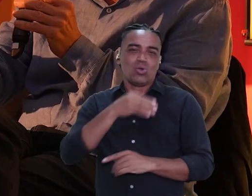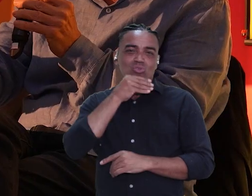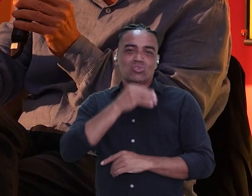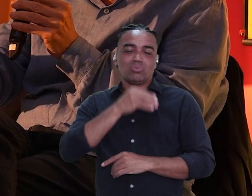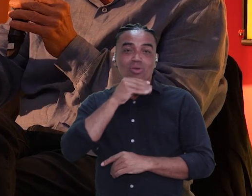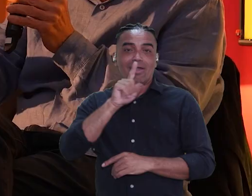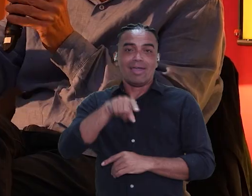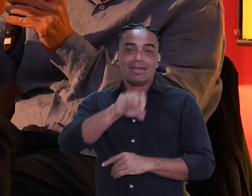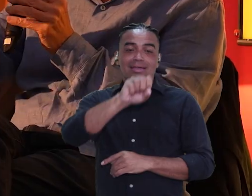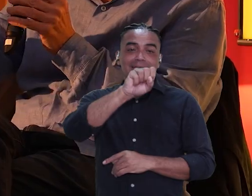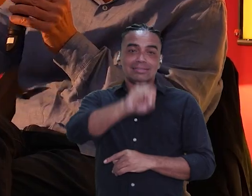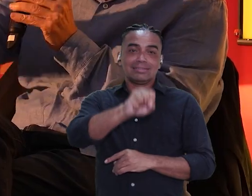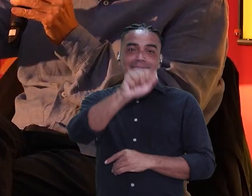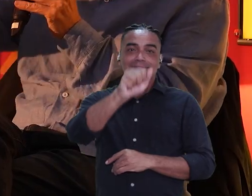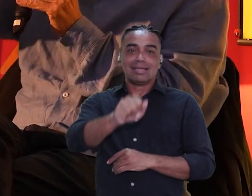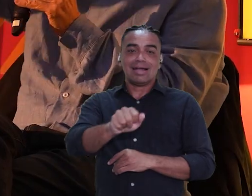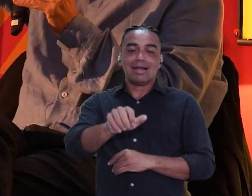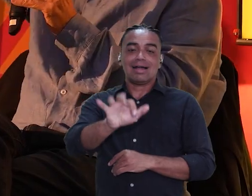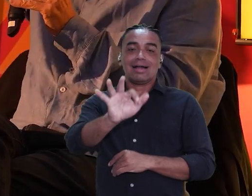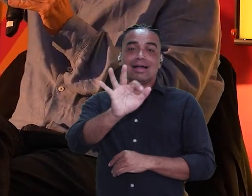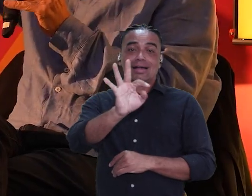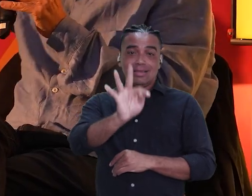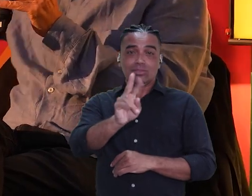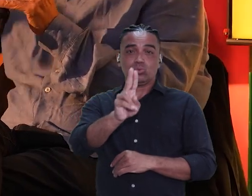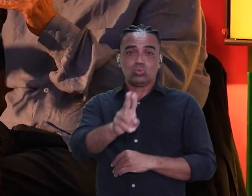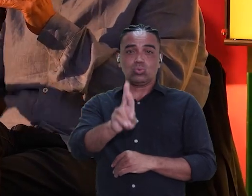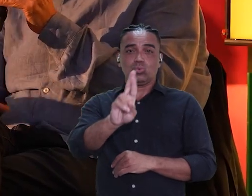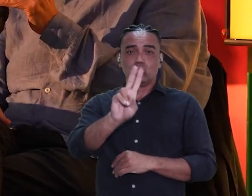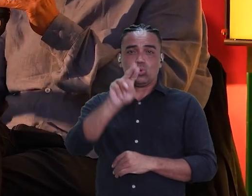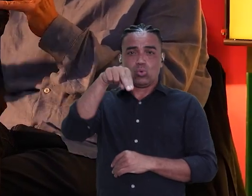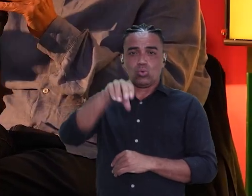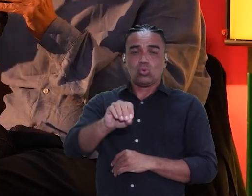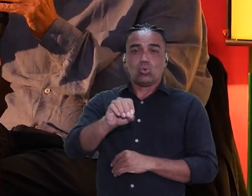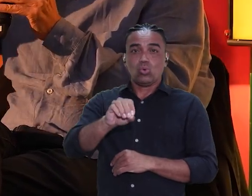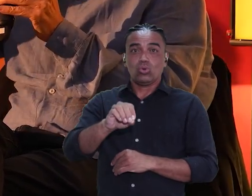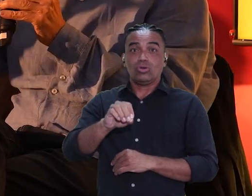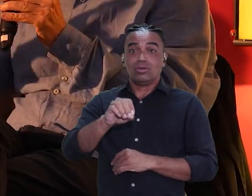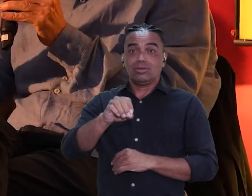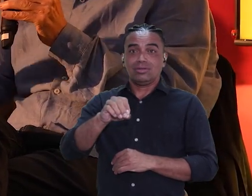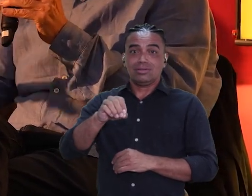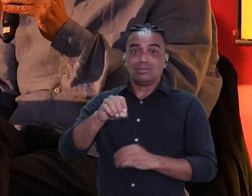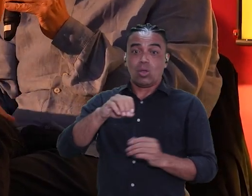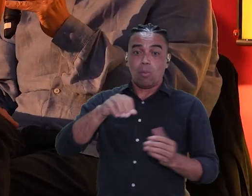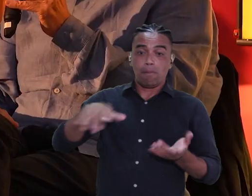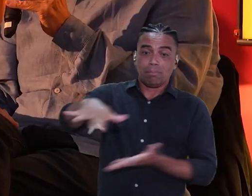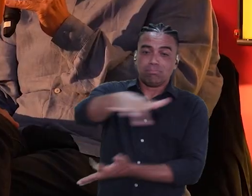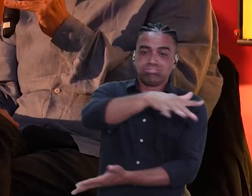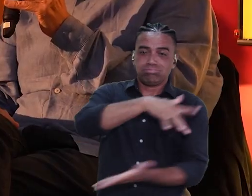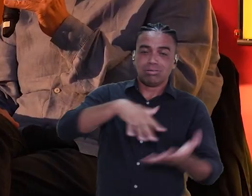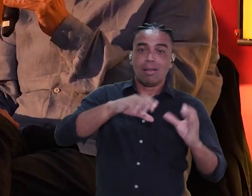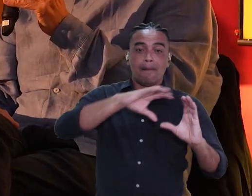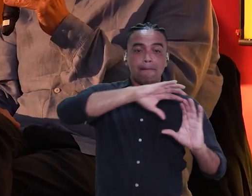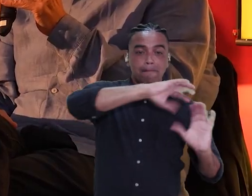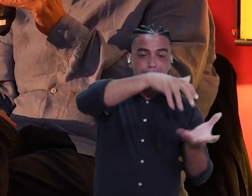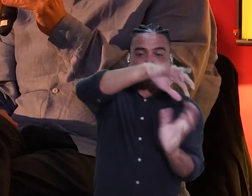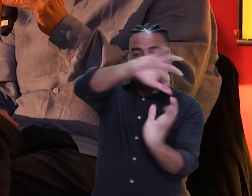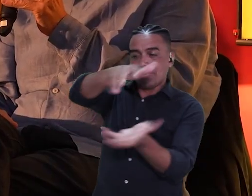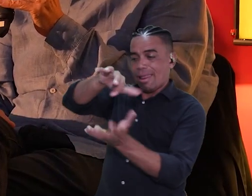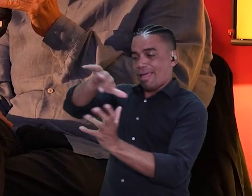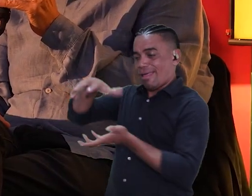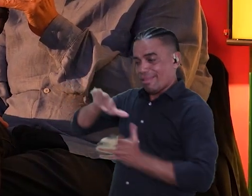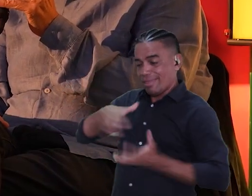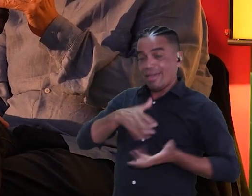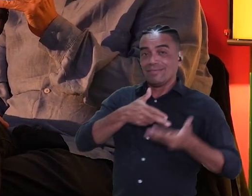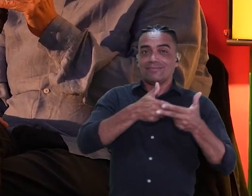Saturno. Né? Saturno, que está ligada à simbologia planetária e que